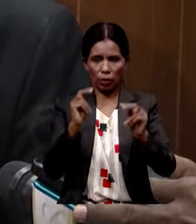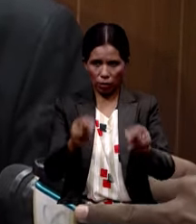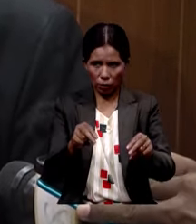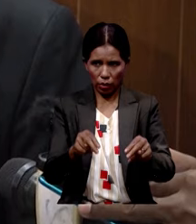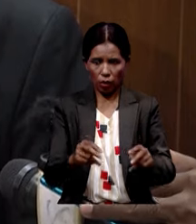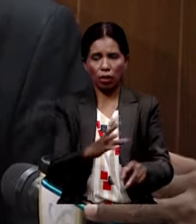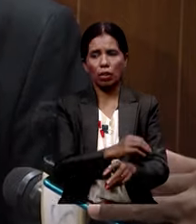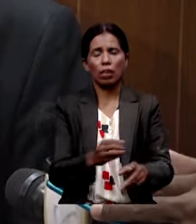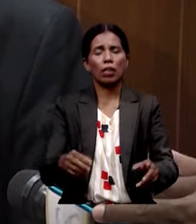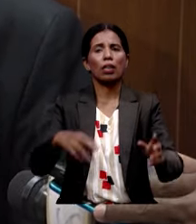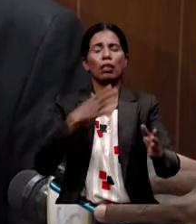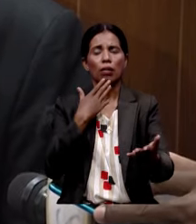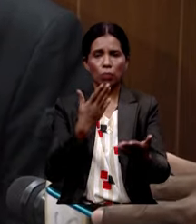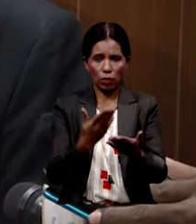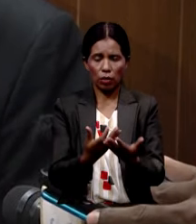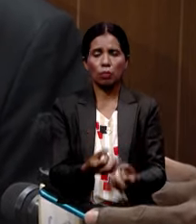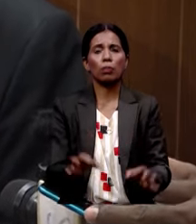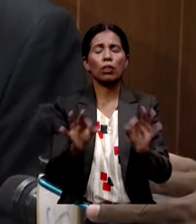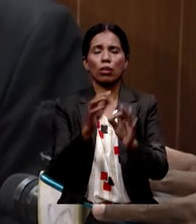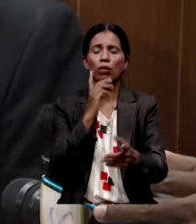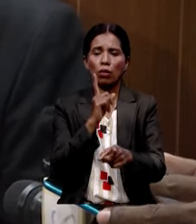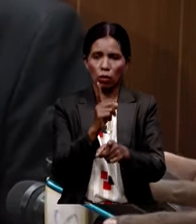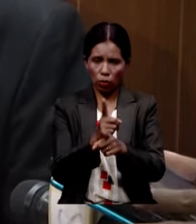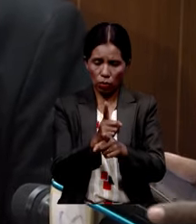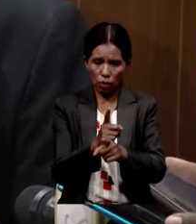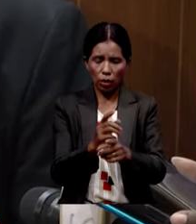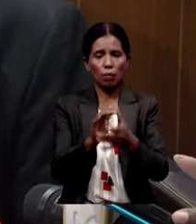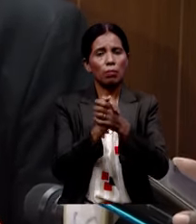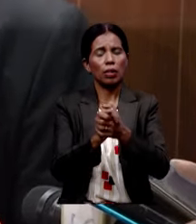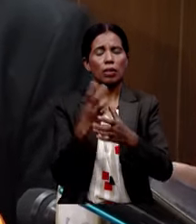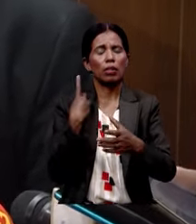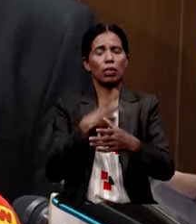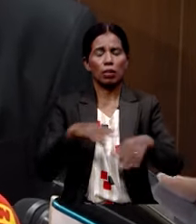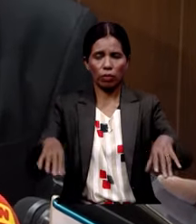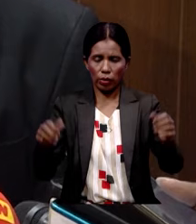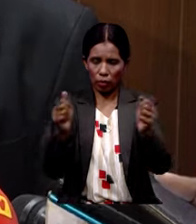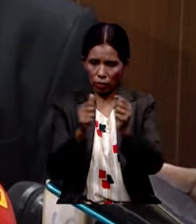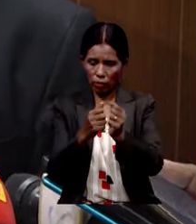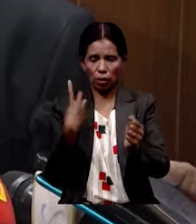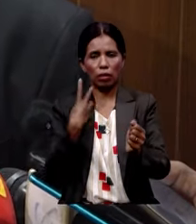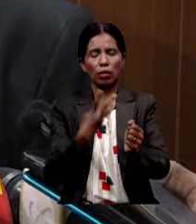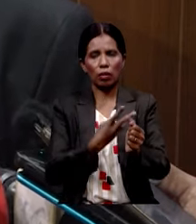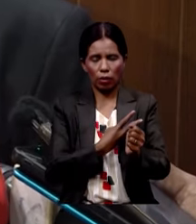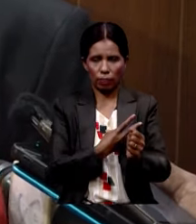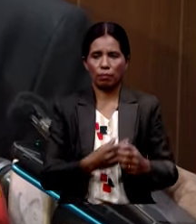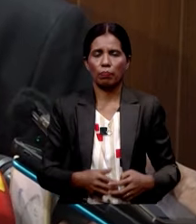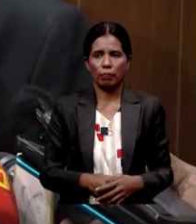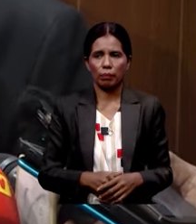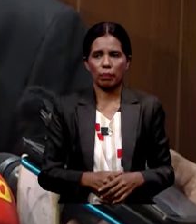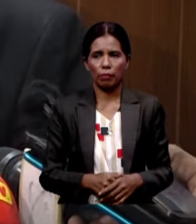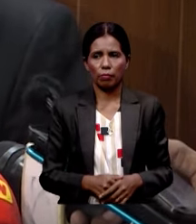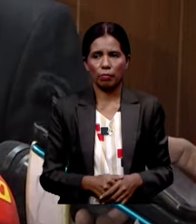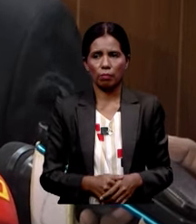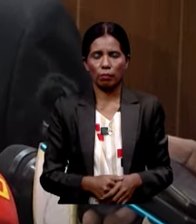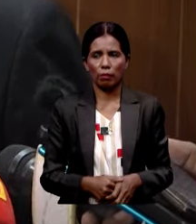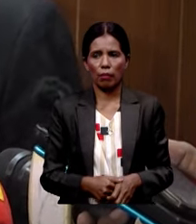Ida ne princípio ida ne be importante tebes, ne be sei hametin, ita ne relação, no hametin mos ita ne amizade. And